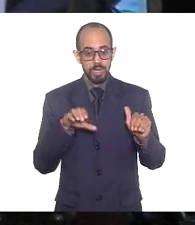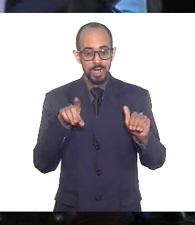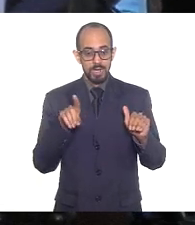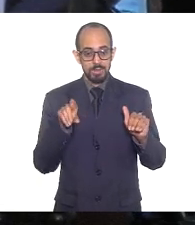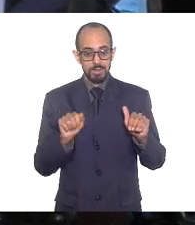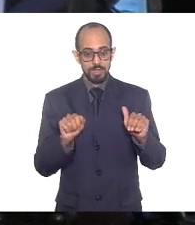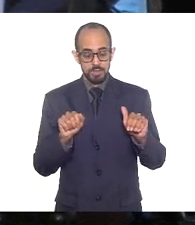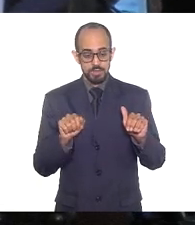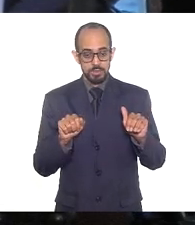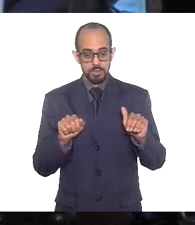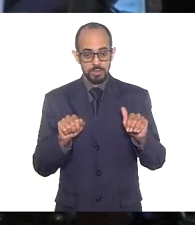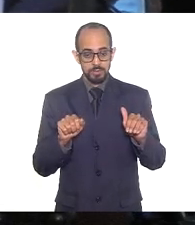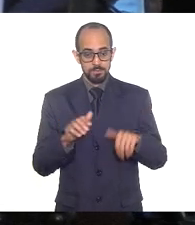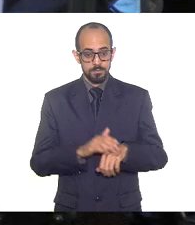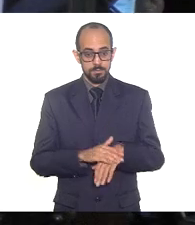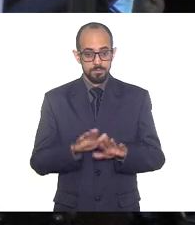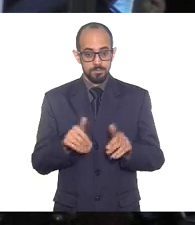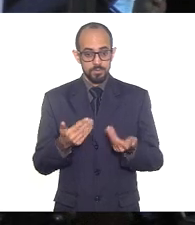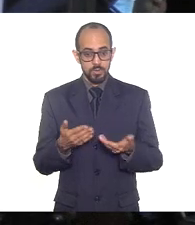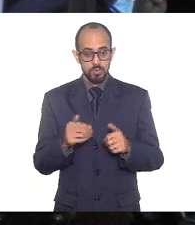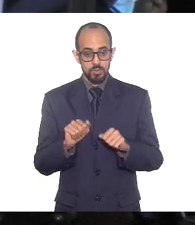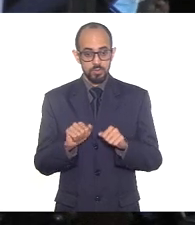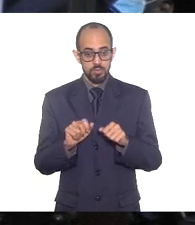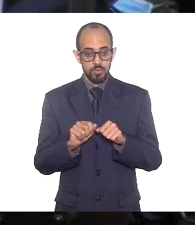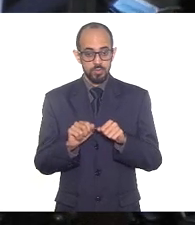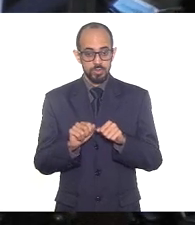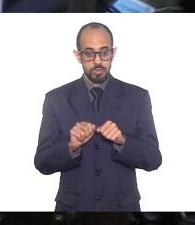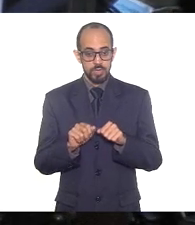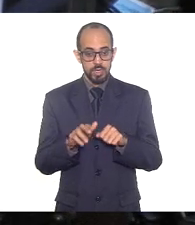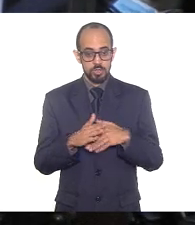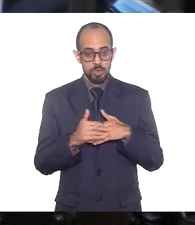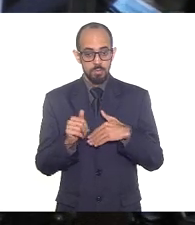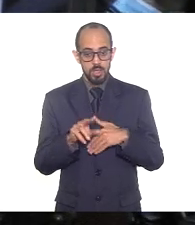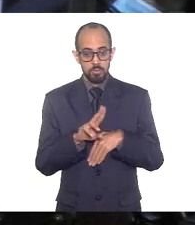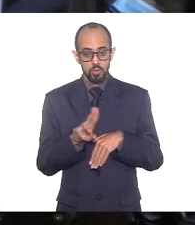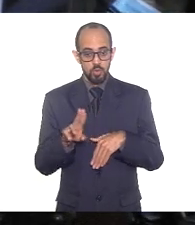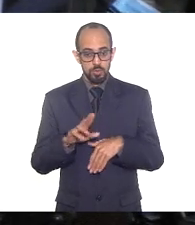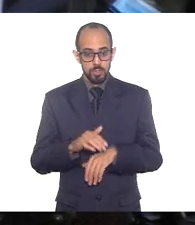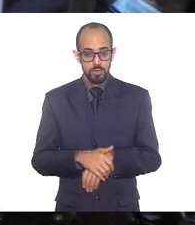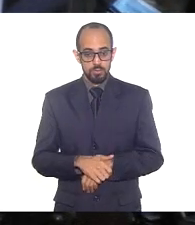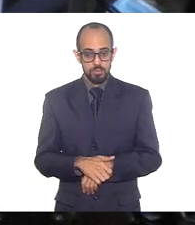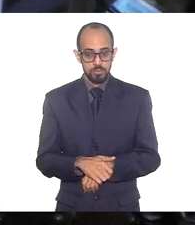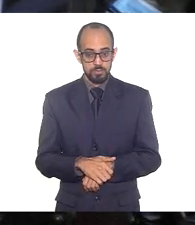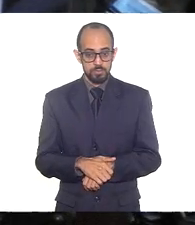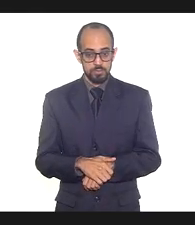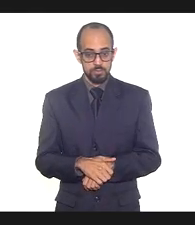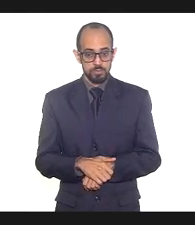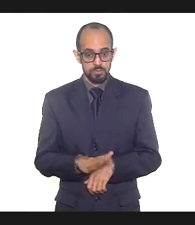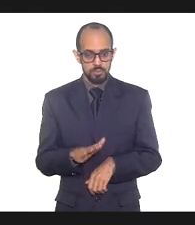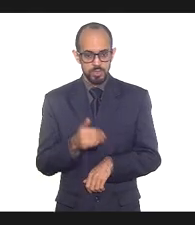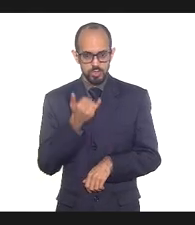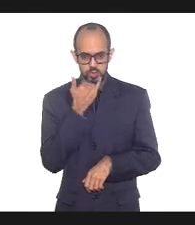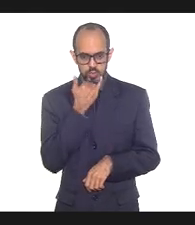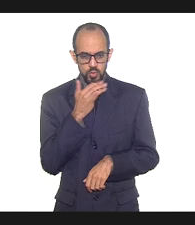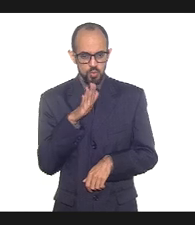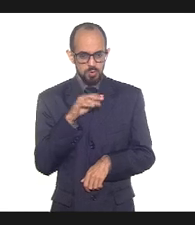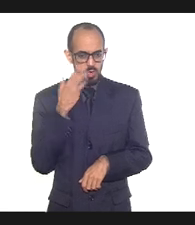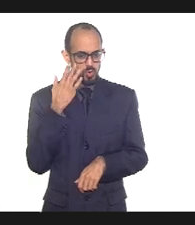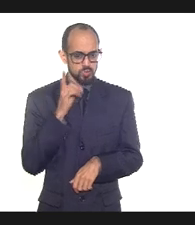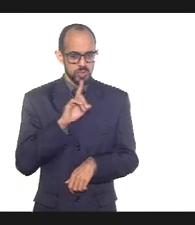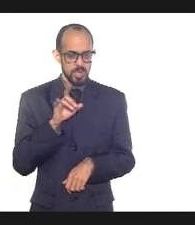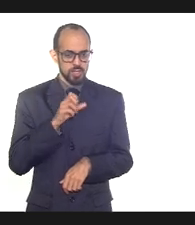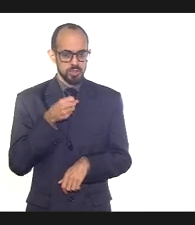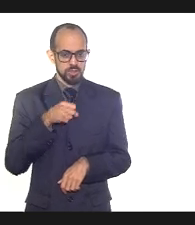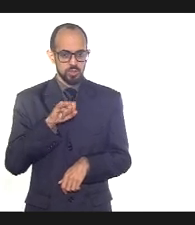Presidente vai proceder a chamada progressão sim onde é e eu acho que não sei se o